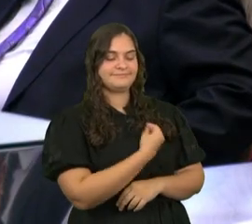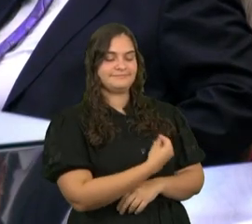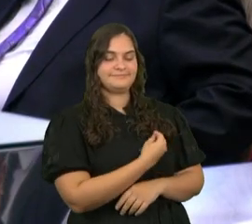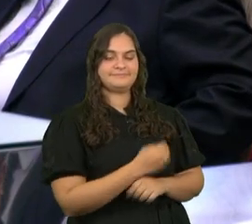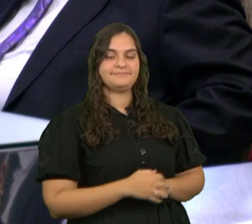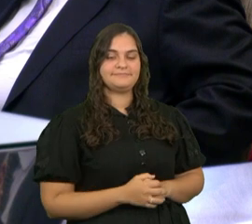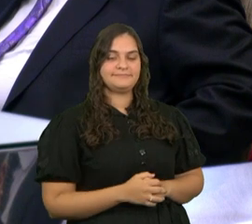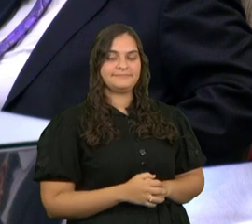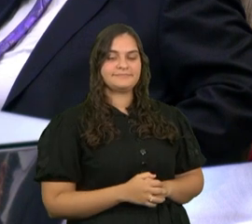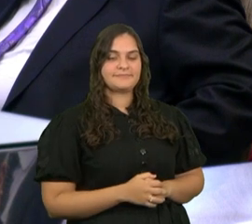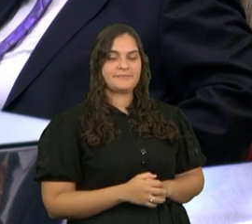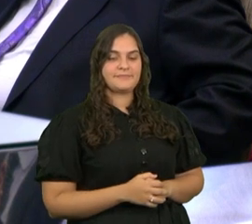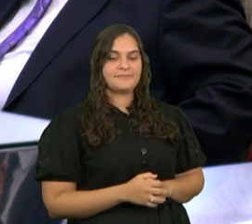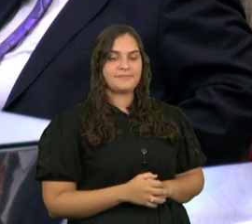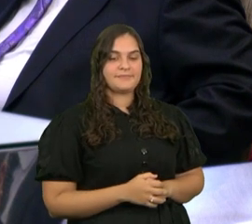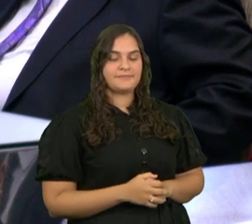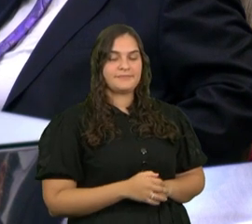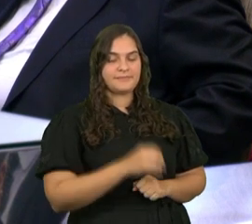e